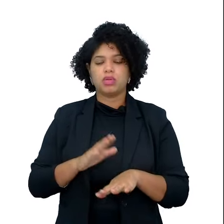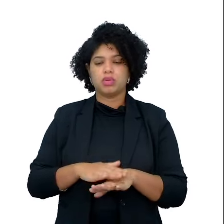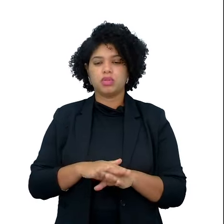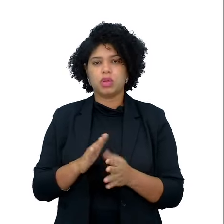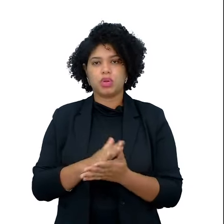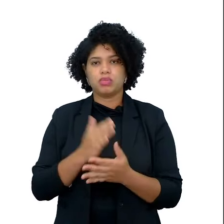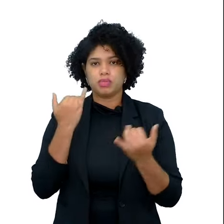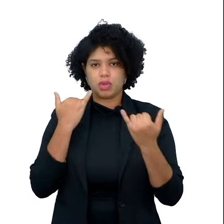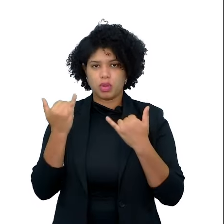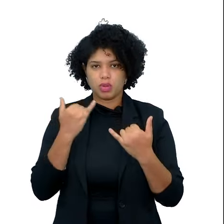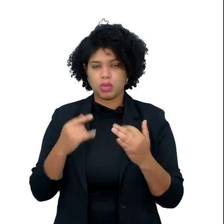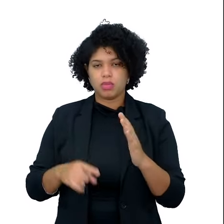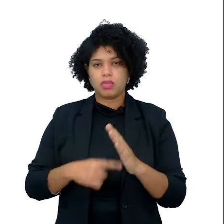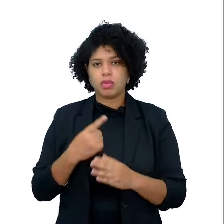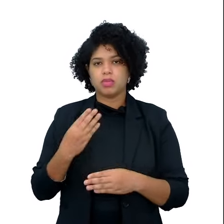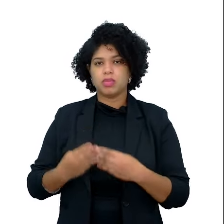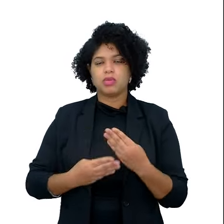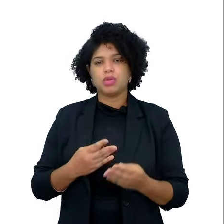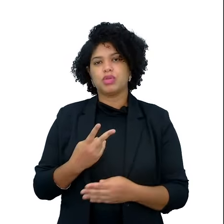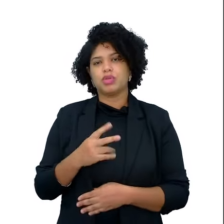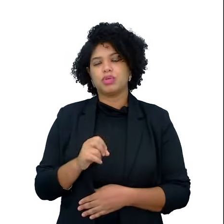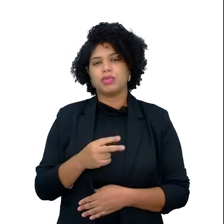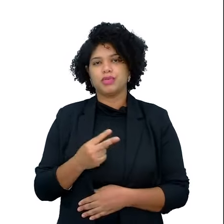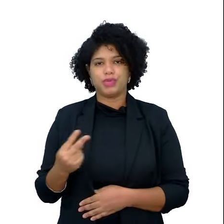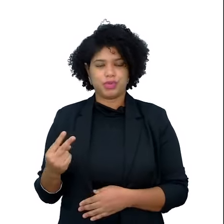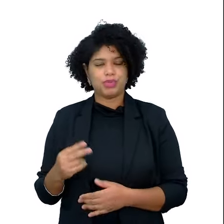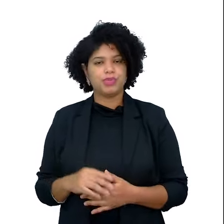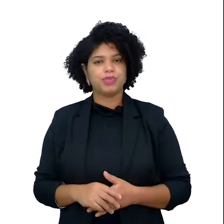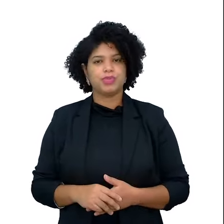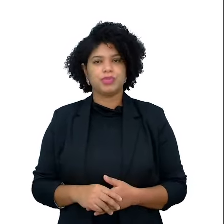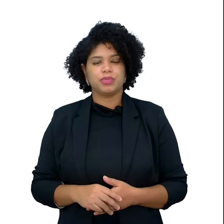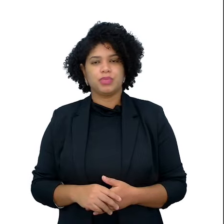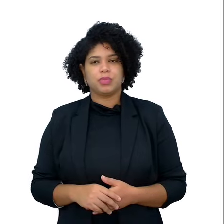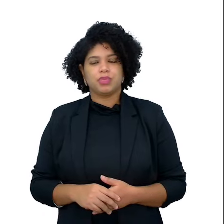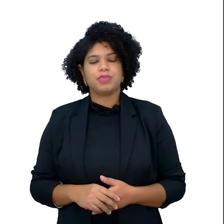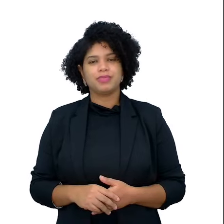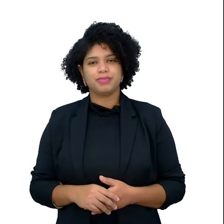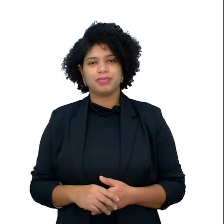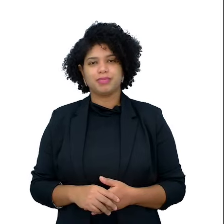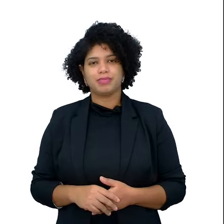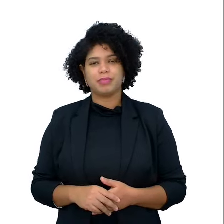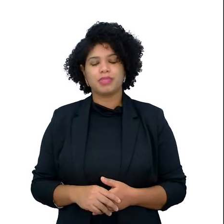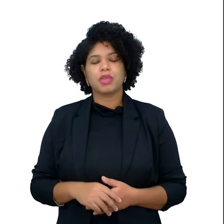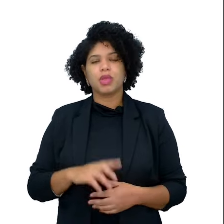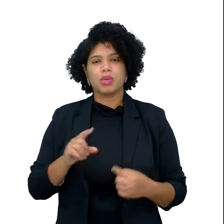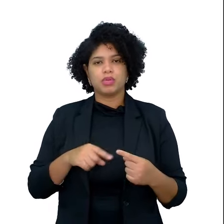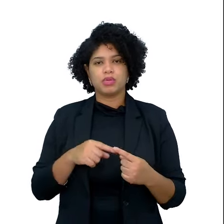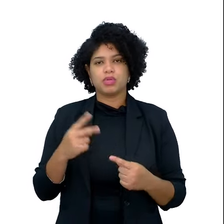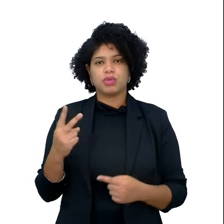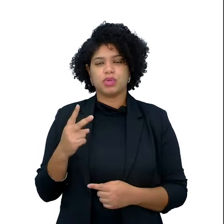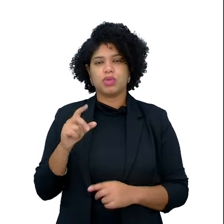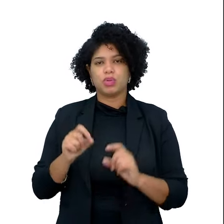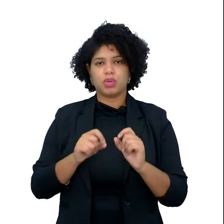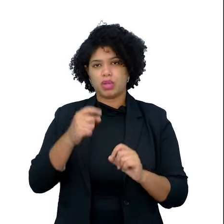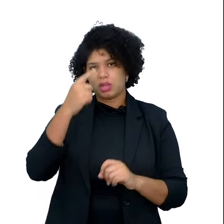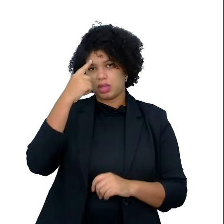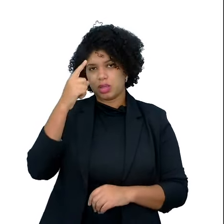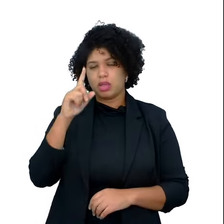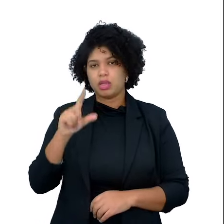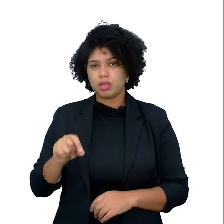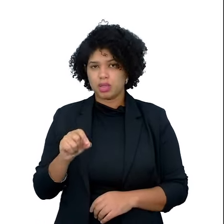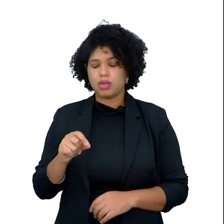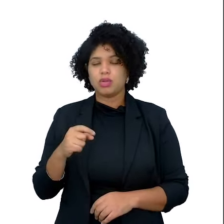agora no primeiro bimestre do ano de 2022. Como segundo objetivo, a ideia é que a gente